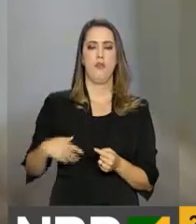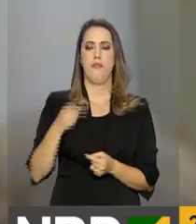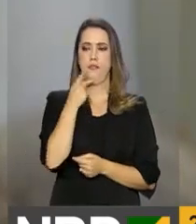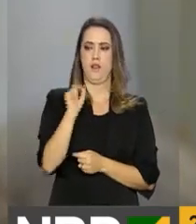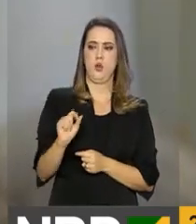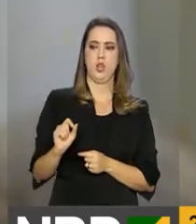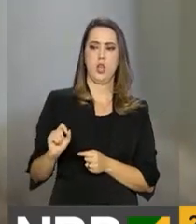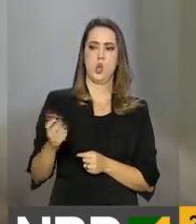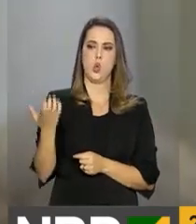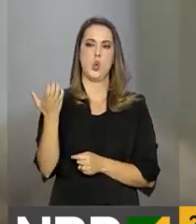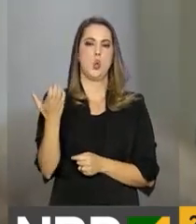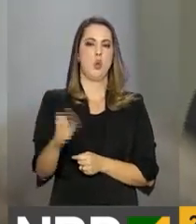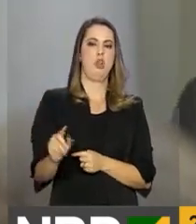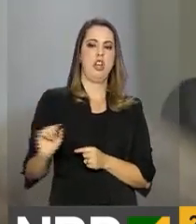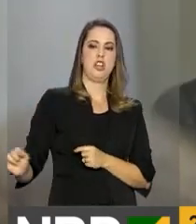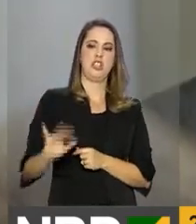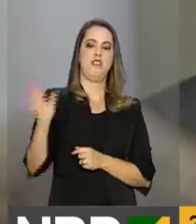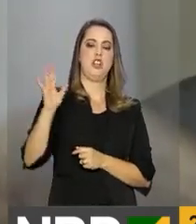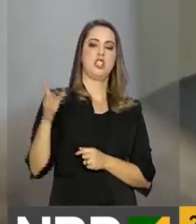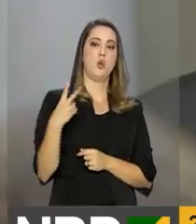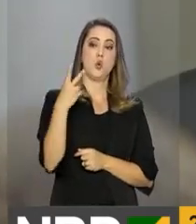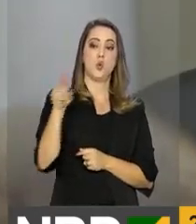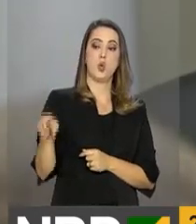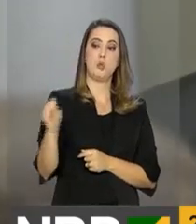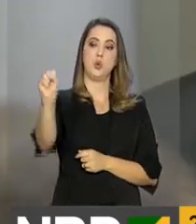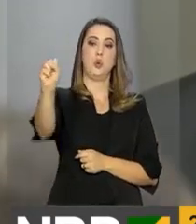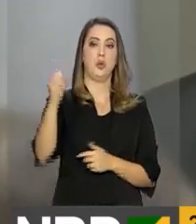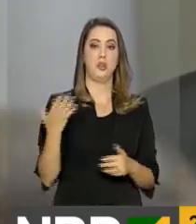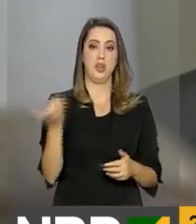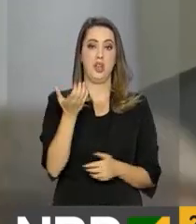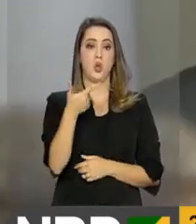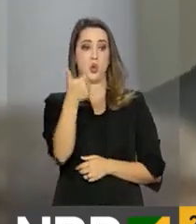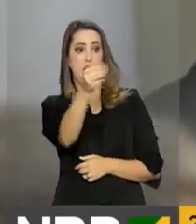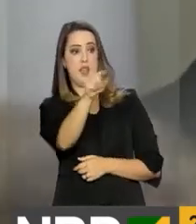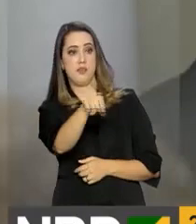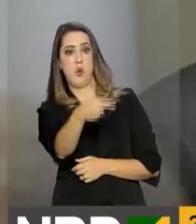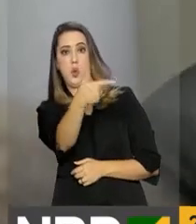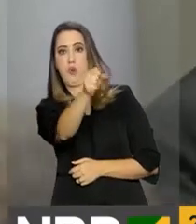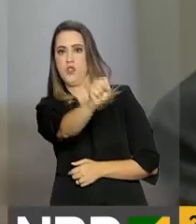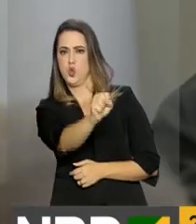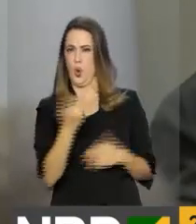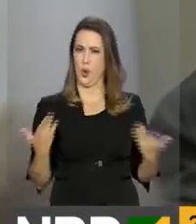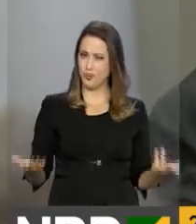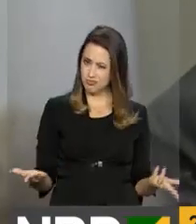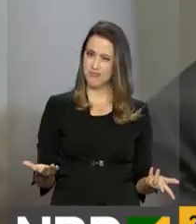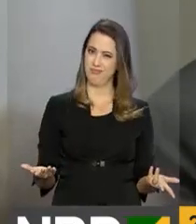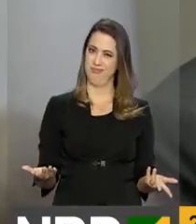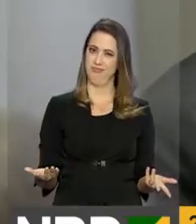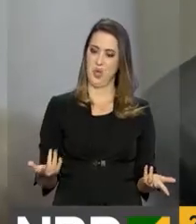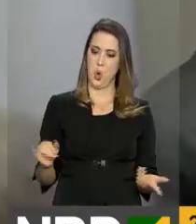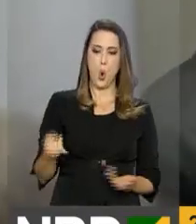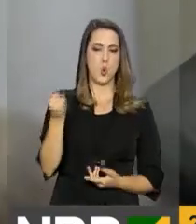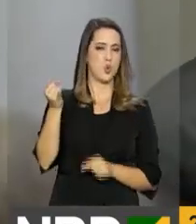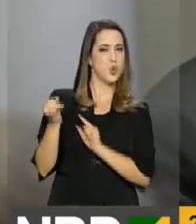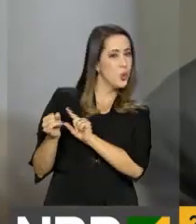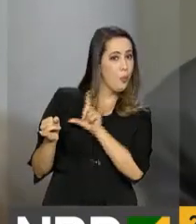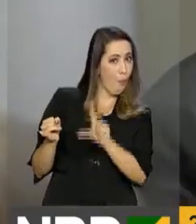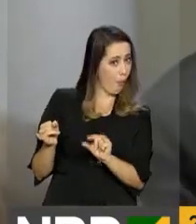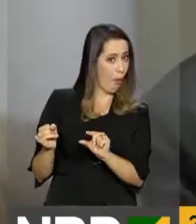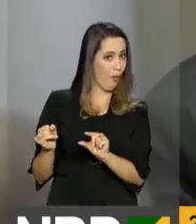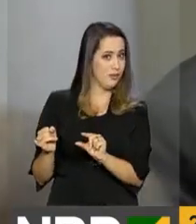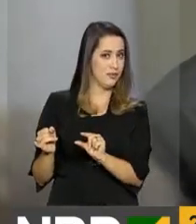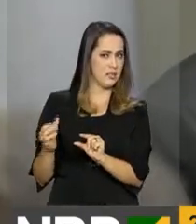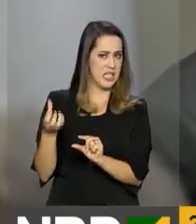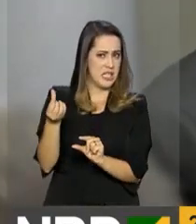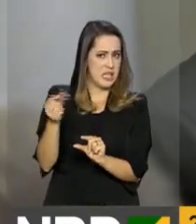favor dessa inflação ridícula de 2,8, eu quero a inflação de 10,28. Eu sou contra esses juros estupidificados